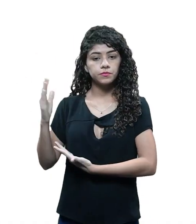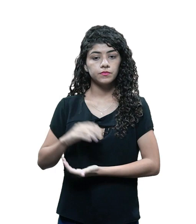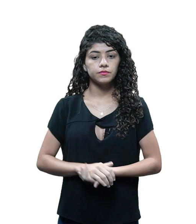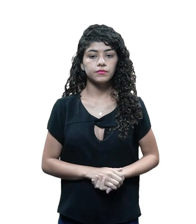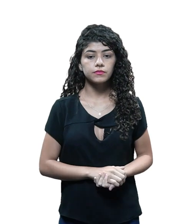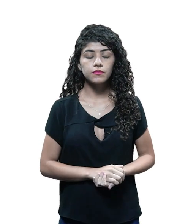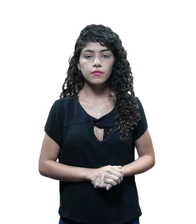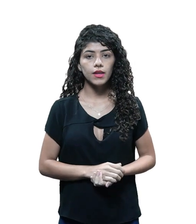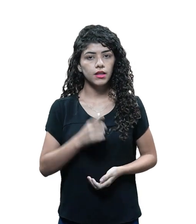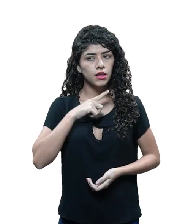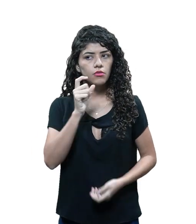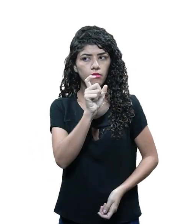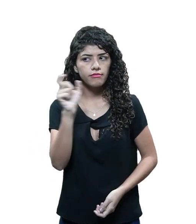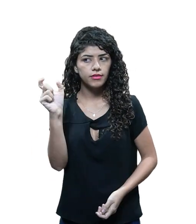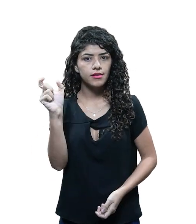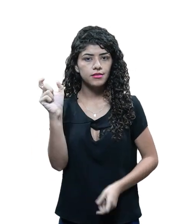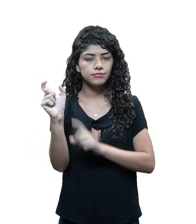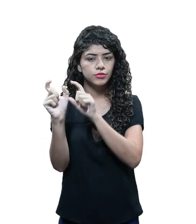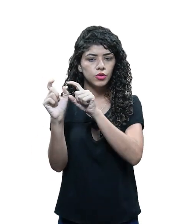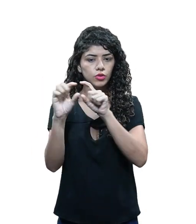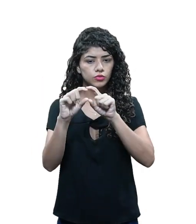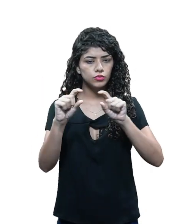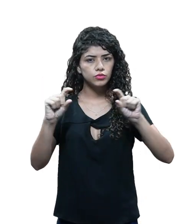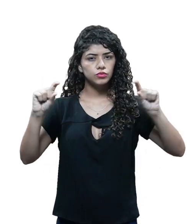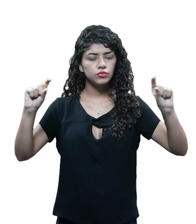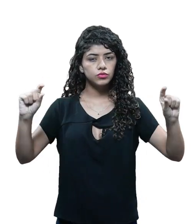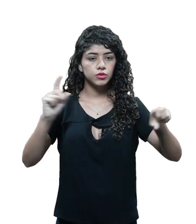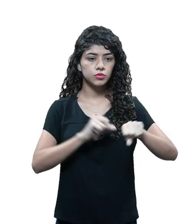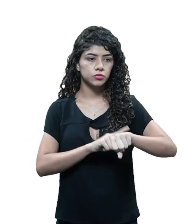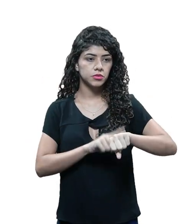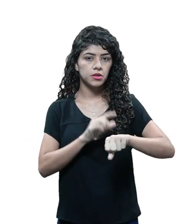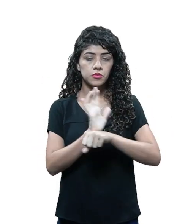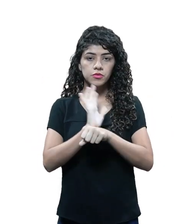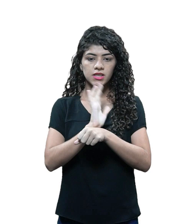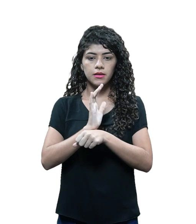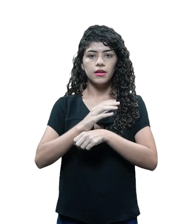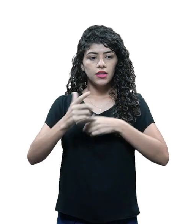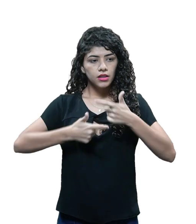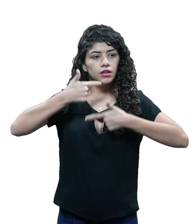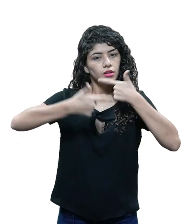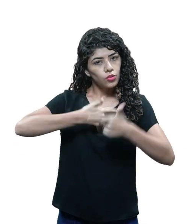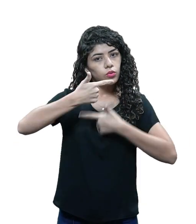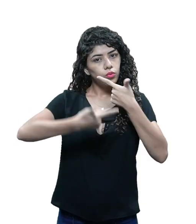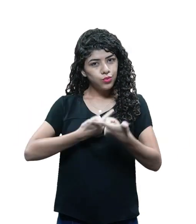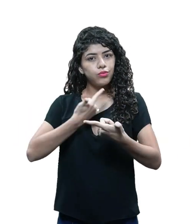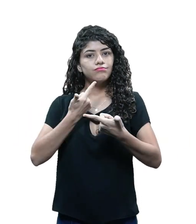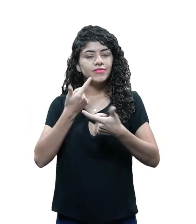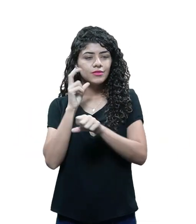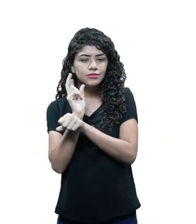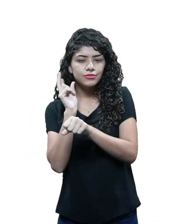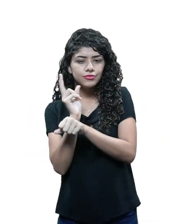pensar numa frase que ele coloca no tempo dele, onde o cinema ainda lutava para